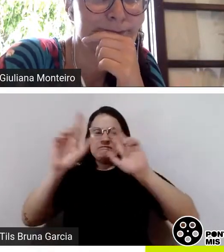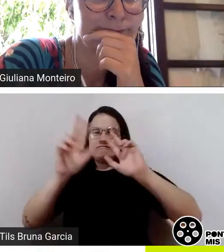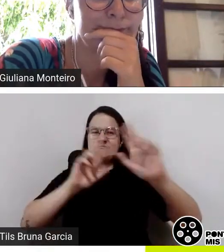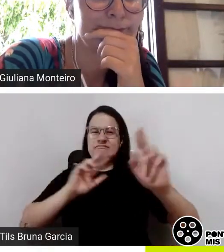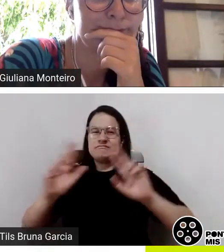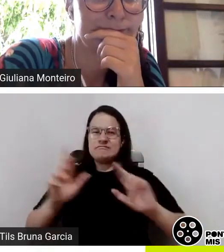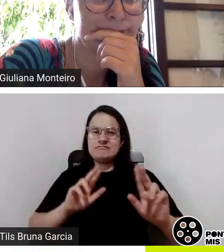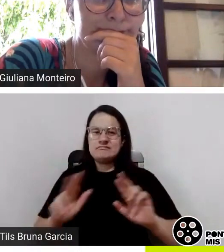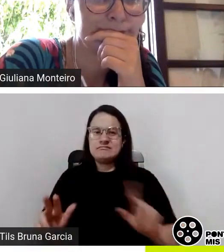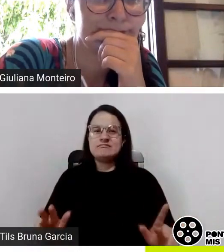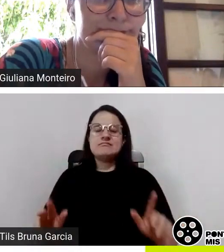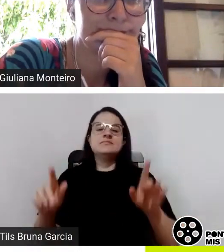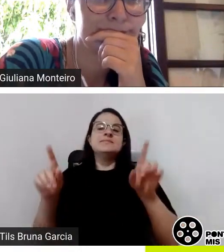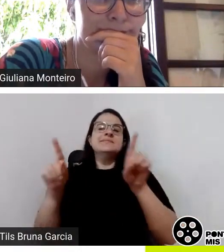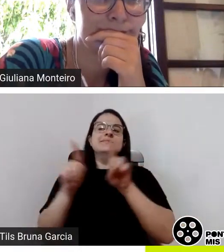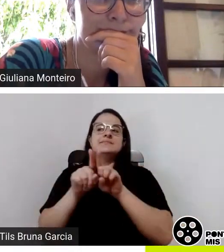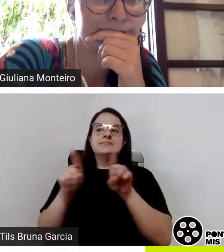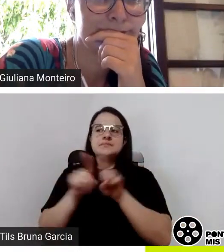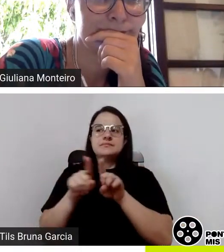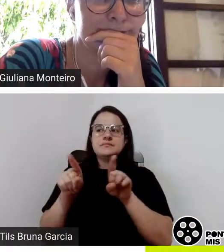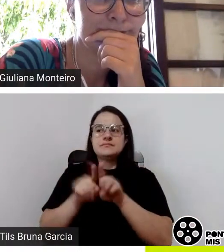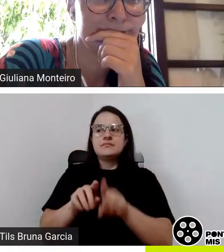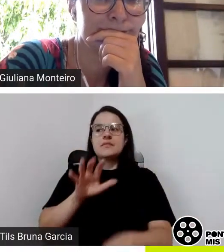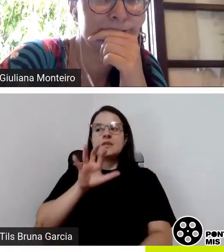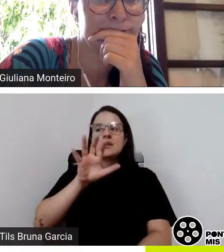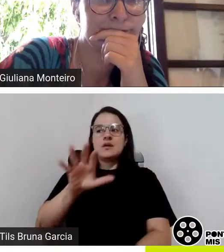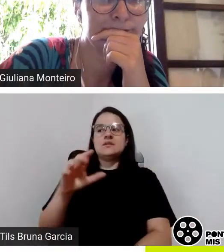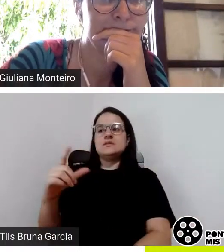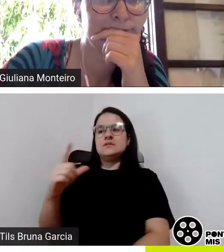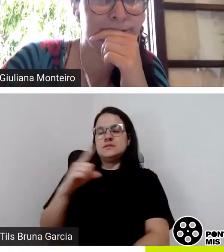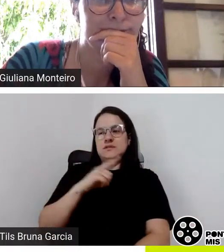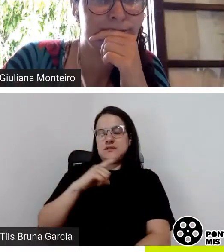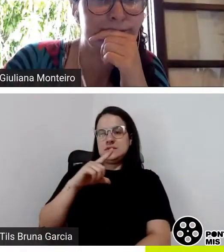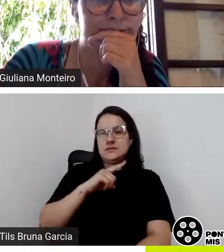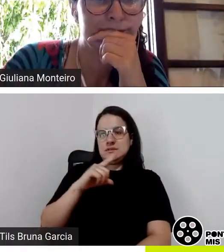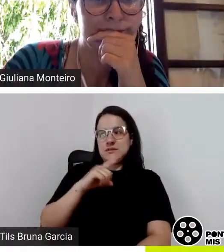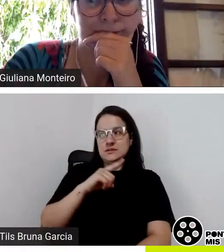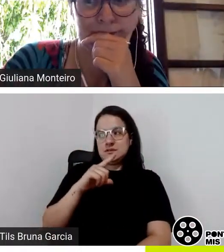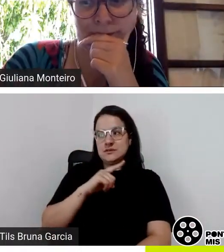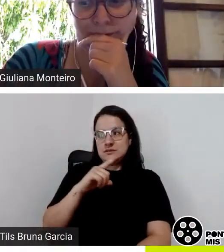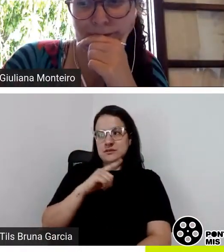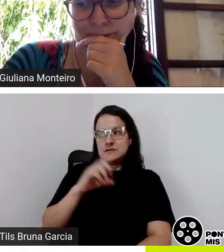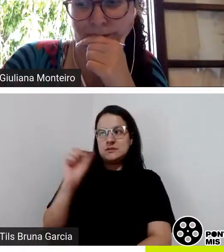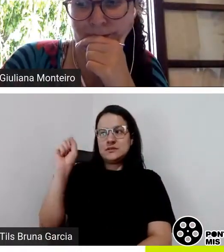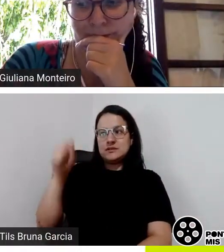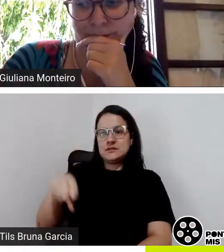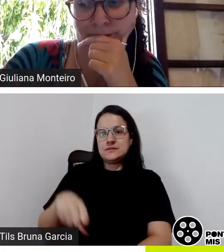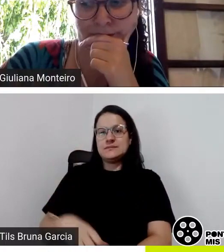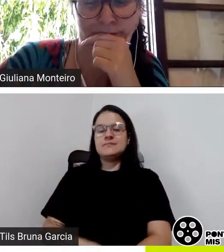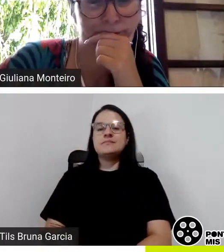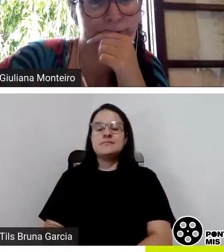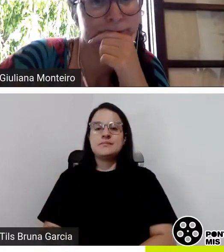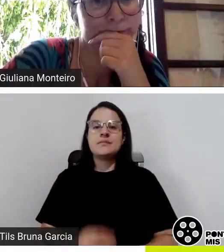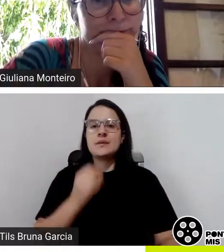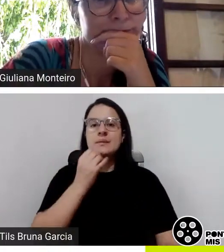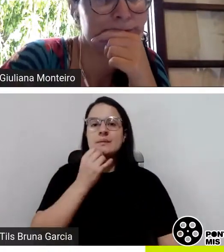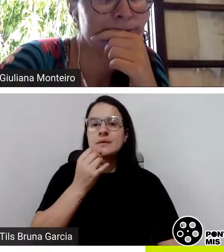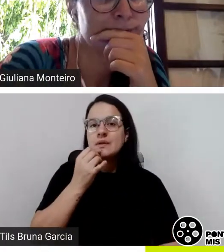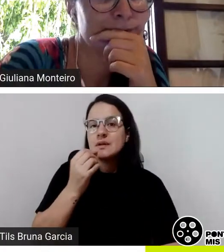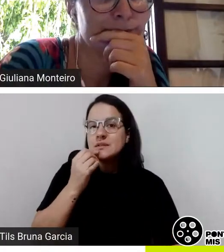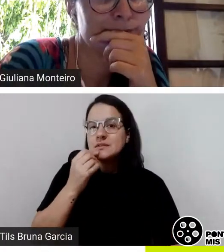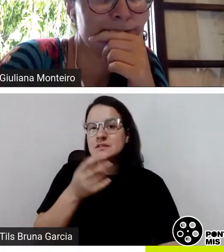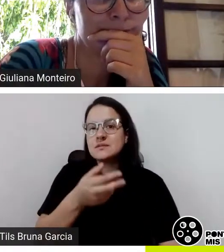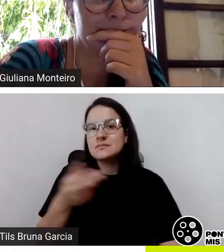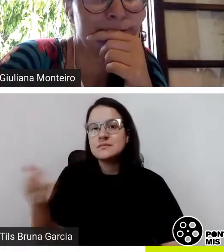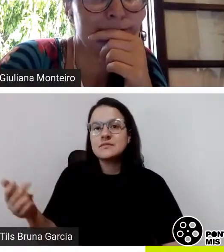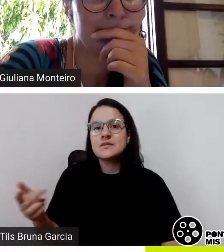um curta-metragem, o primeiro curta temporal, o Dorival, aquilo era um, assim, era um envolvimento de um